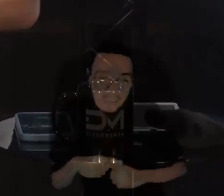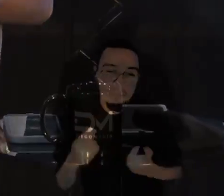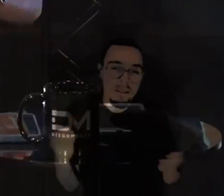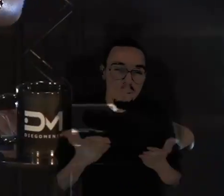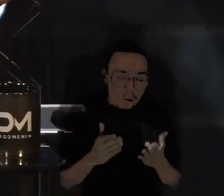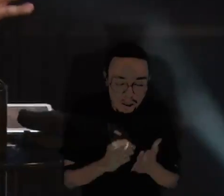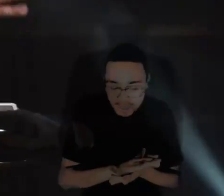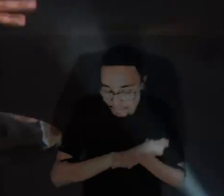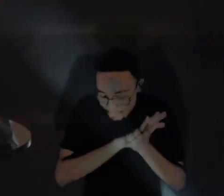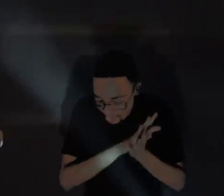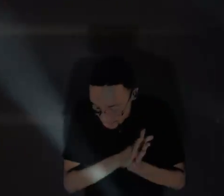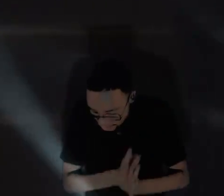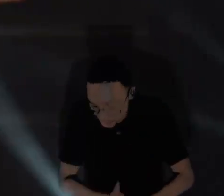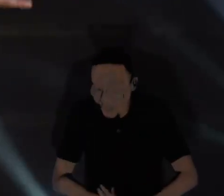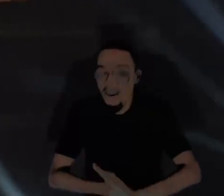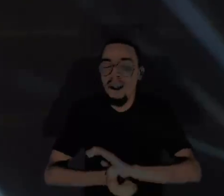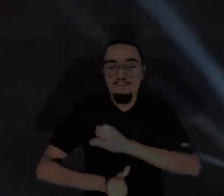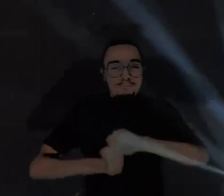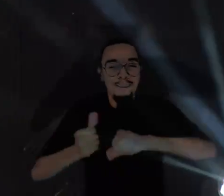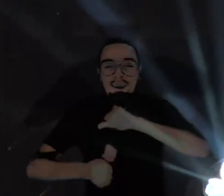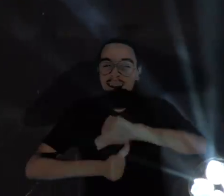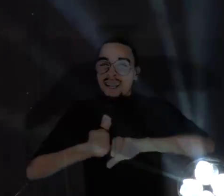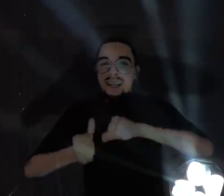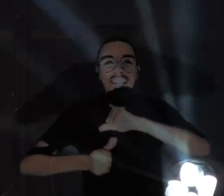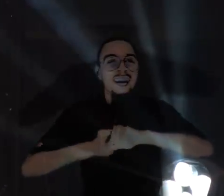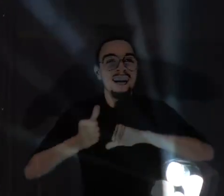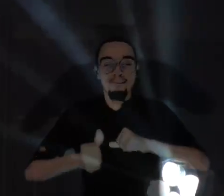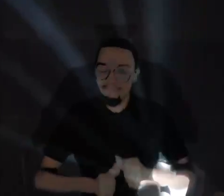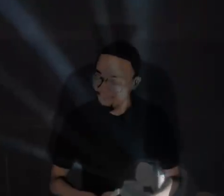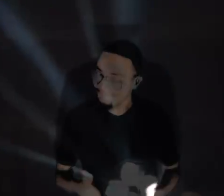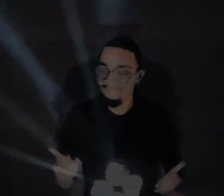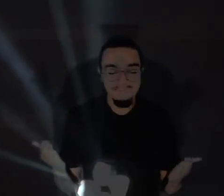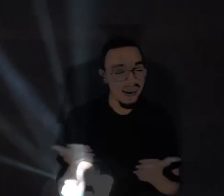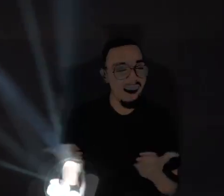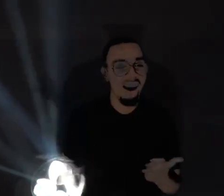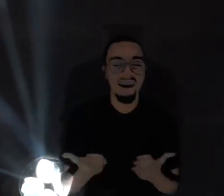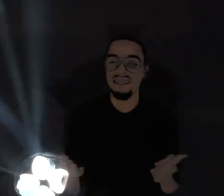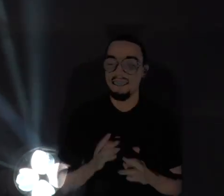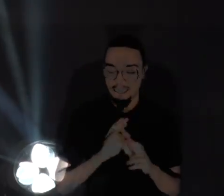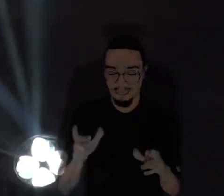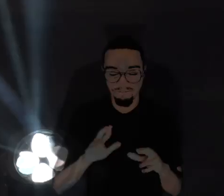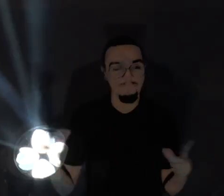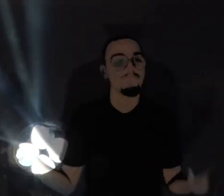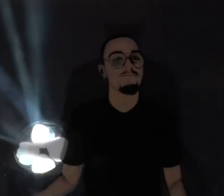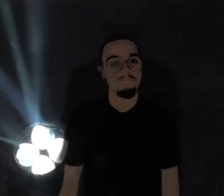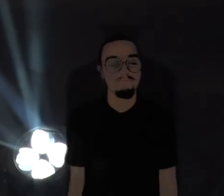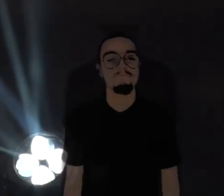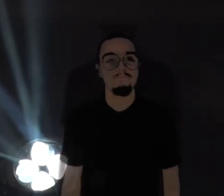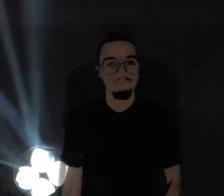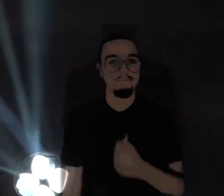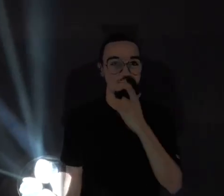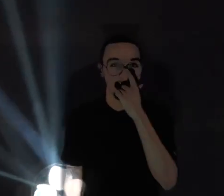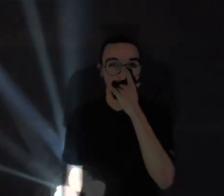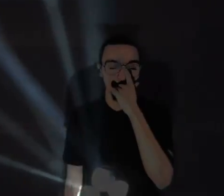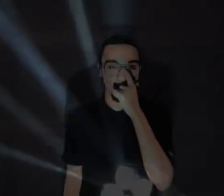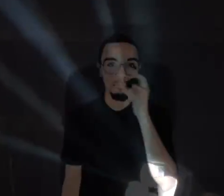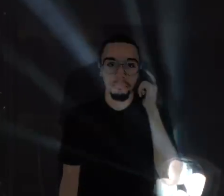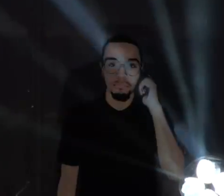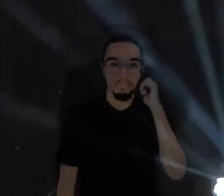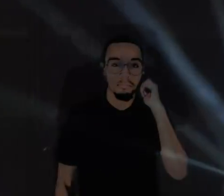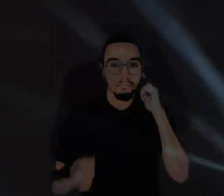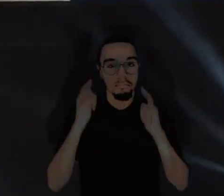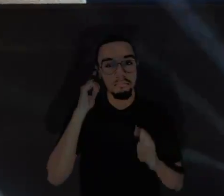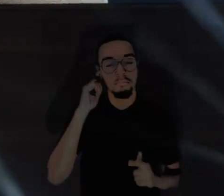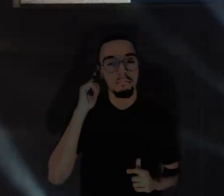hoje, orei, cantará, baixorei, me cai. hoje, vai fechando os seus